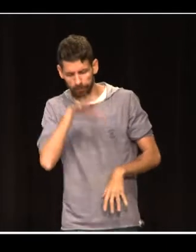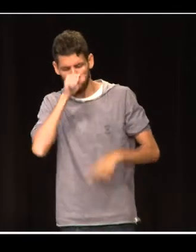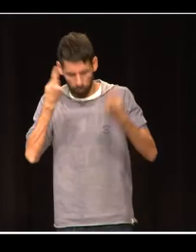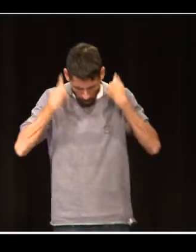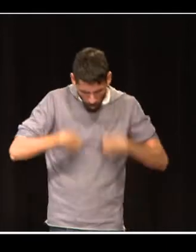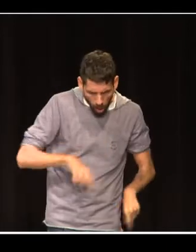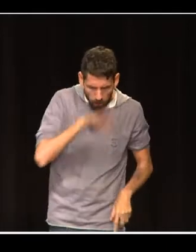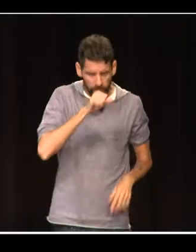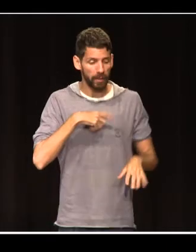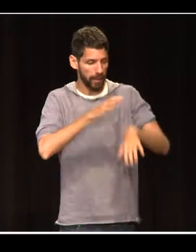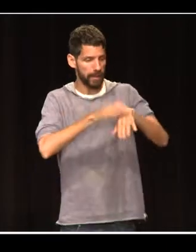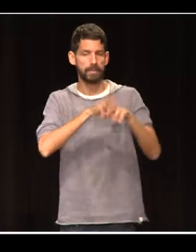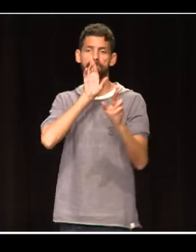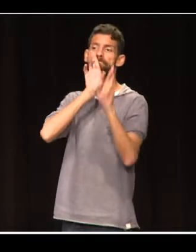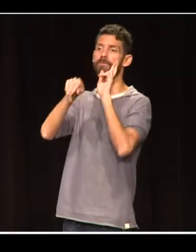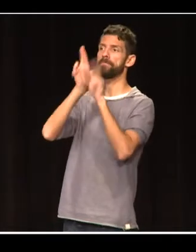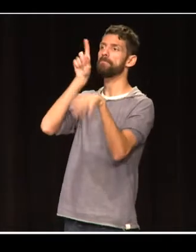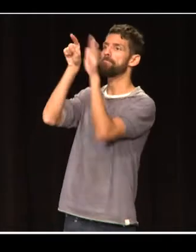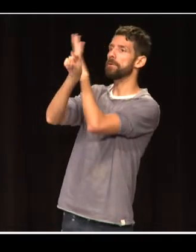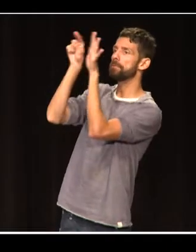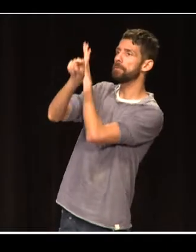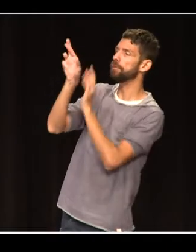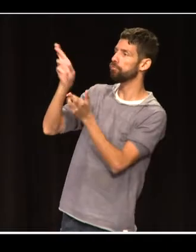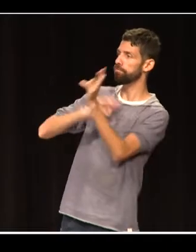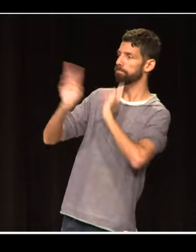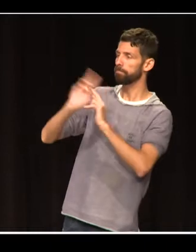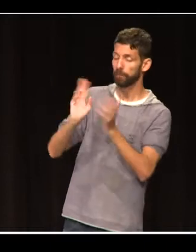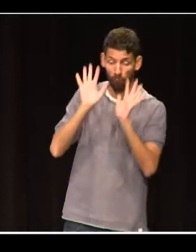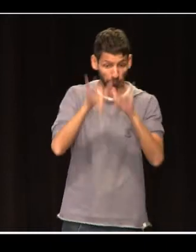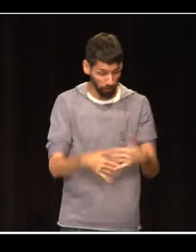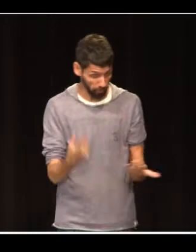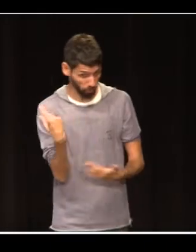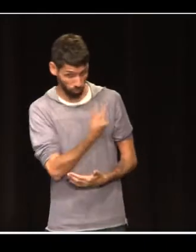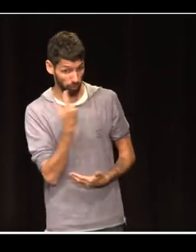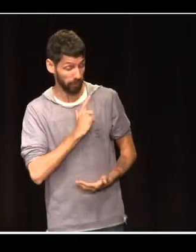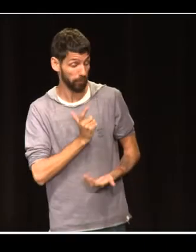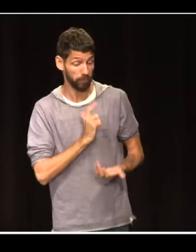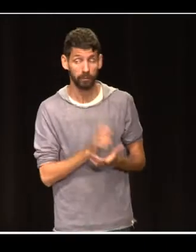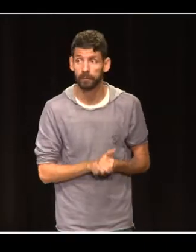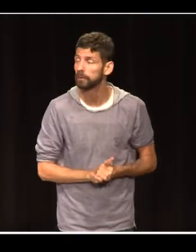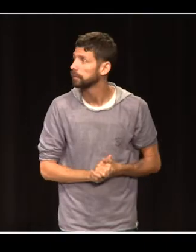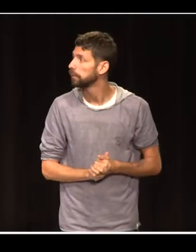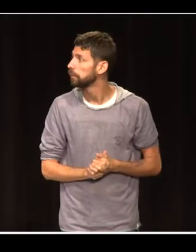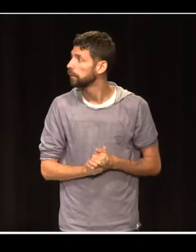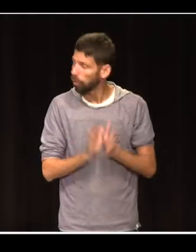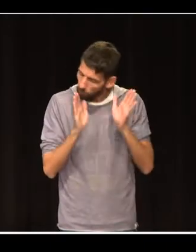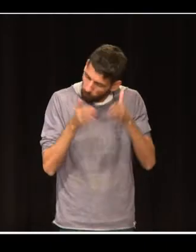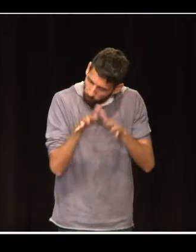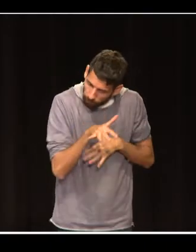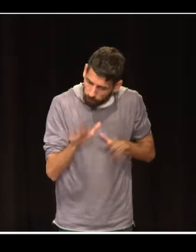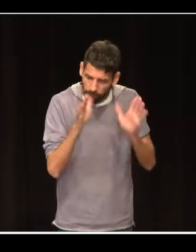respiratório, e eles que vão fazendo as perguntas e respondendo. No final, a gente tenta fazer algo mais